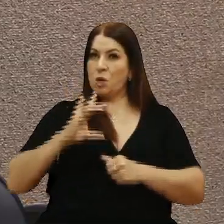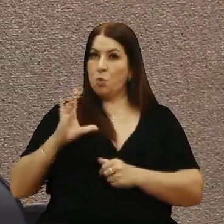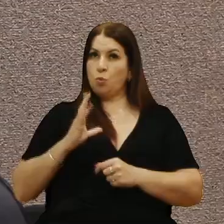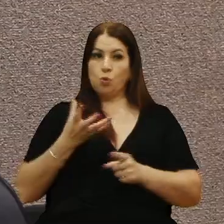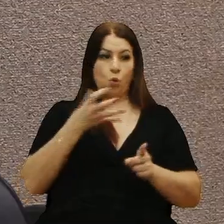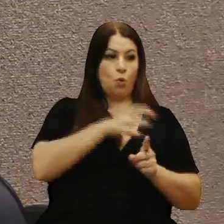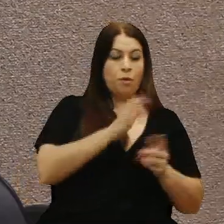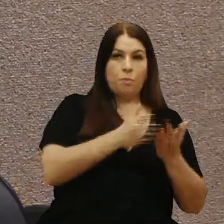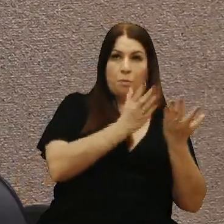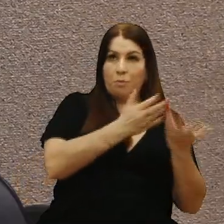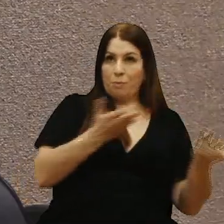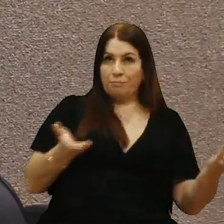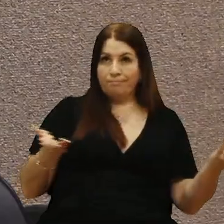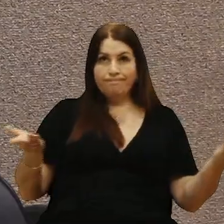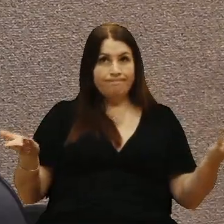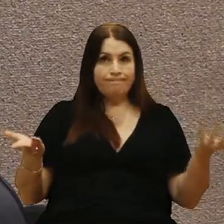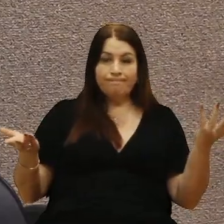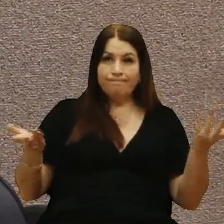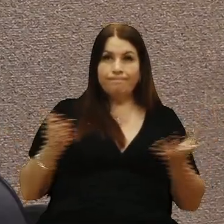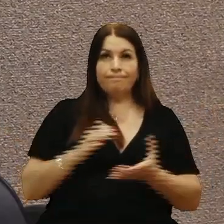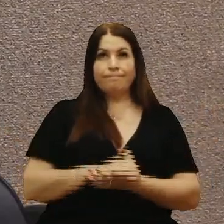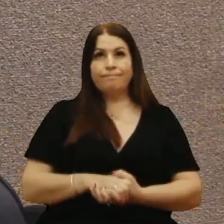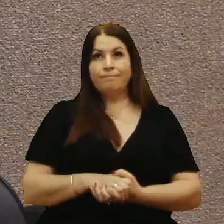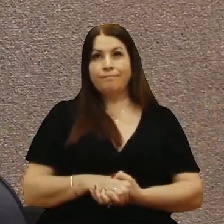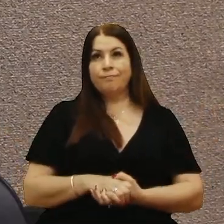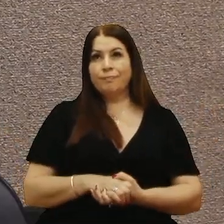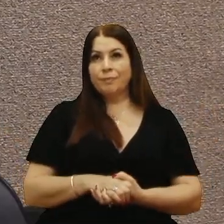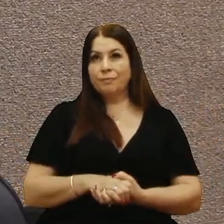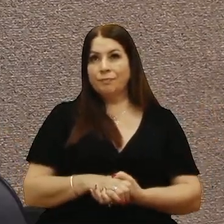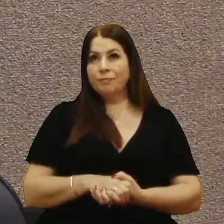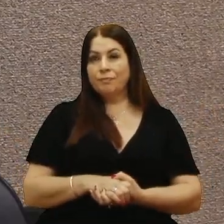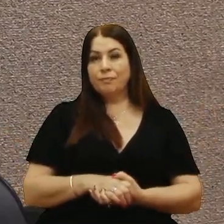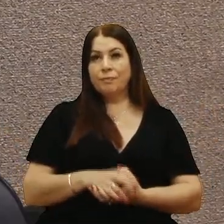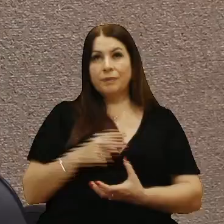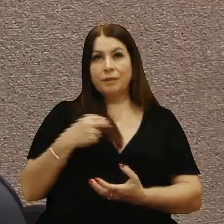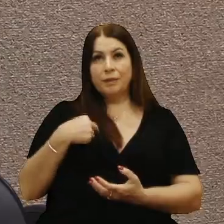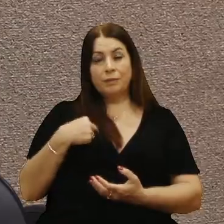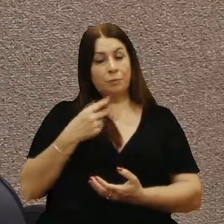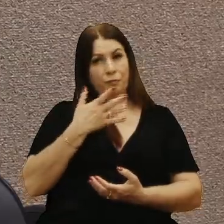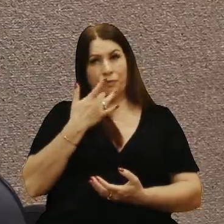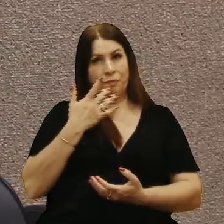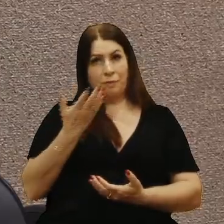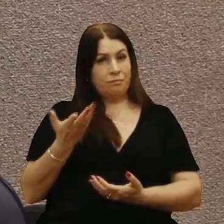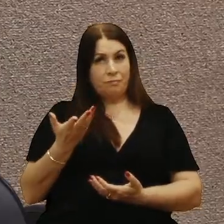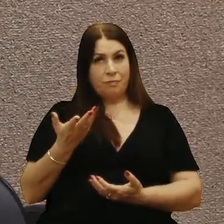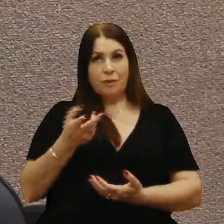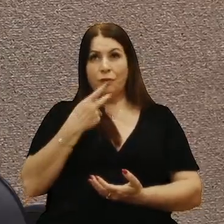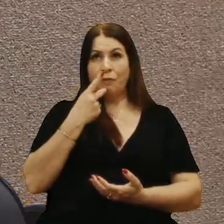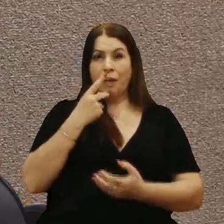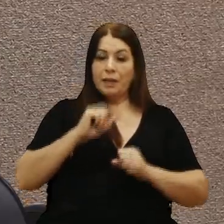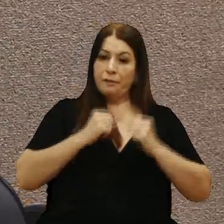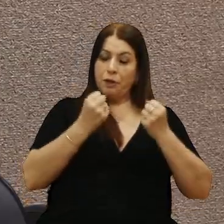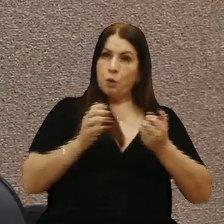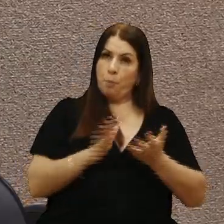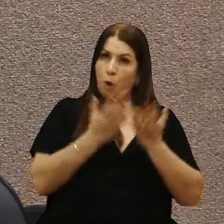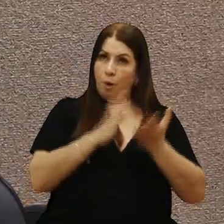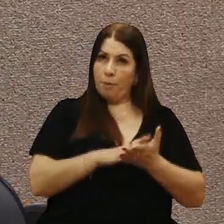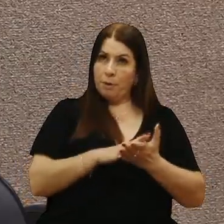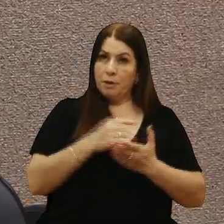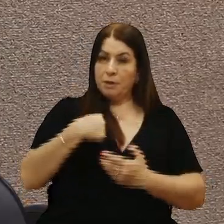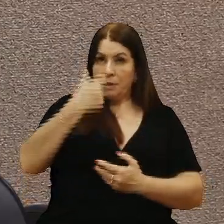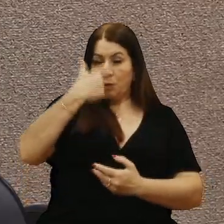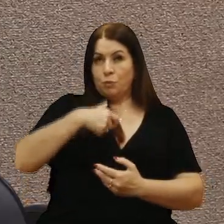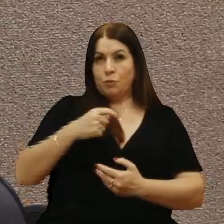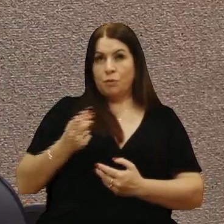quando eu sou rico, né, vereador Cláudio Libardi? É muito fácil eu dizer que defendo o pobre se eu sou